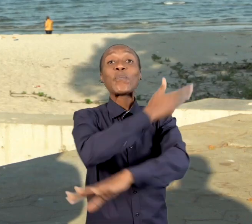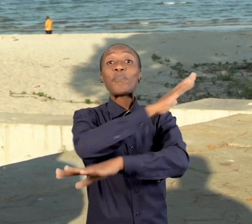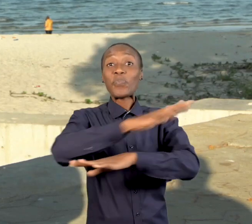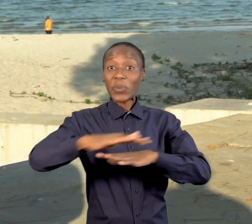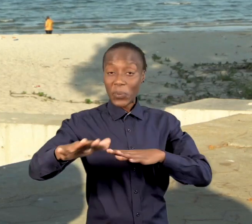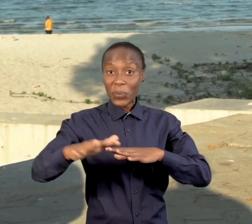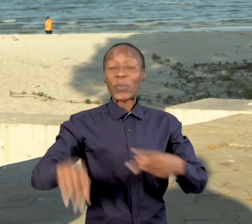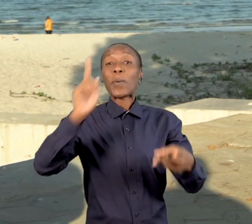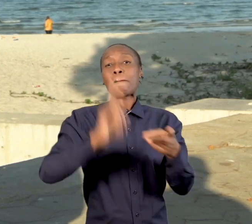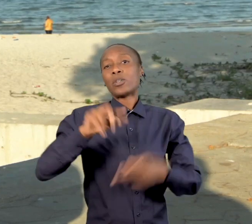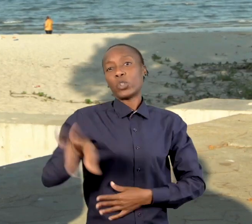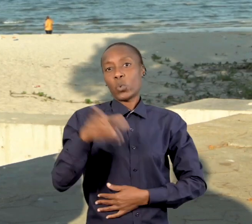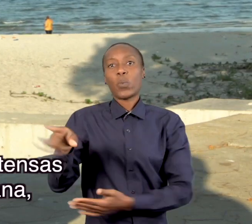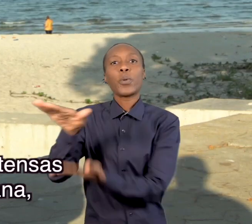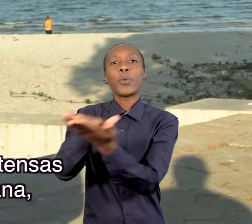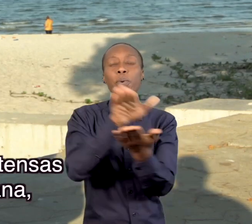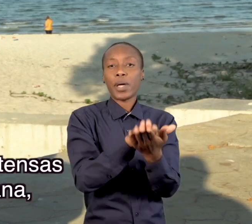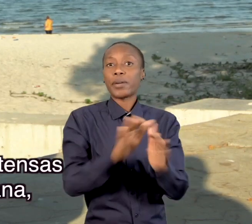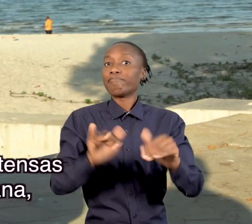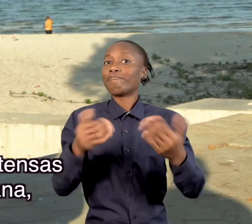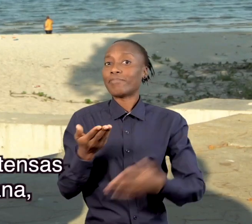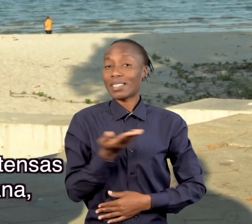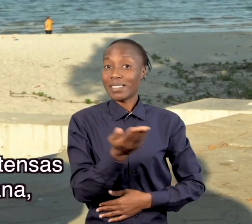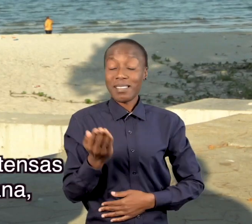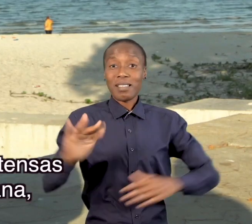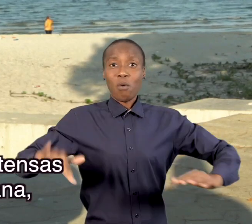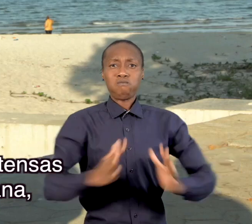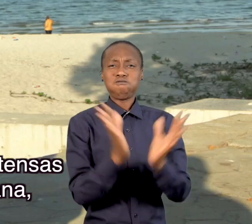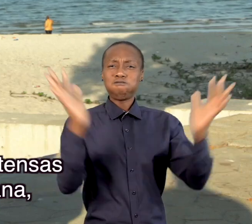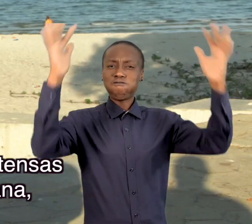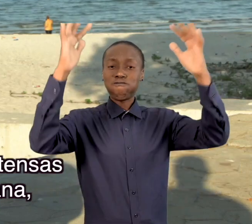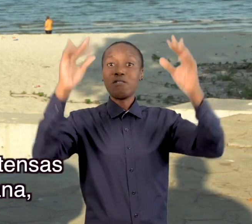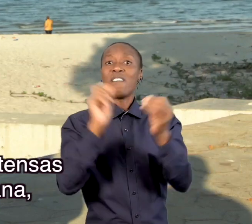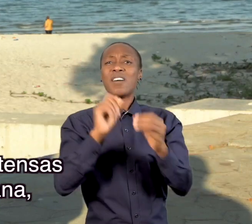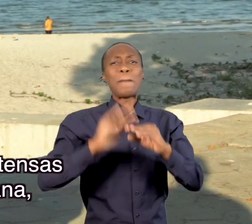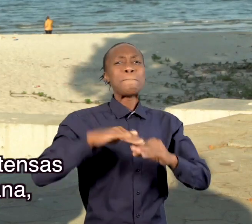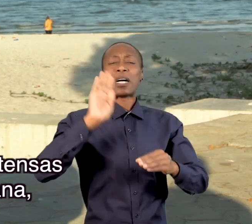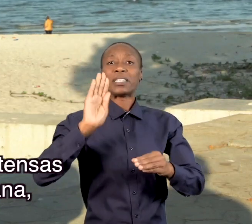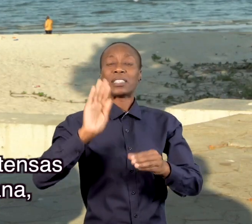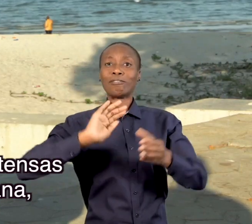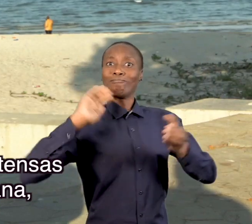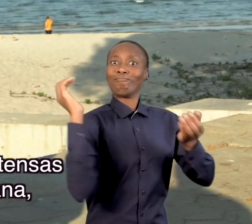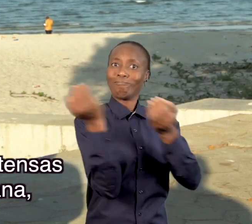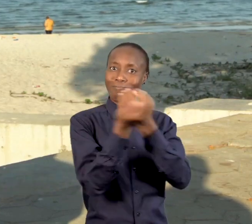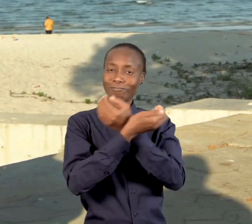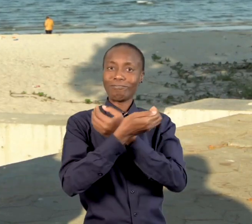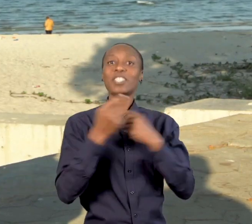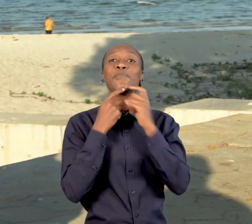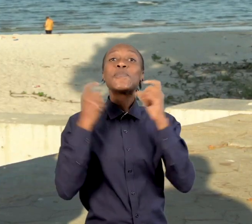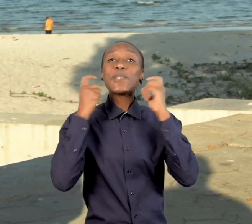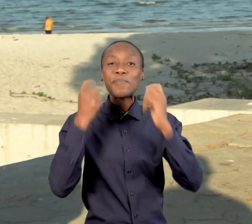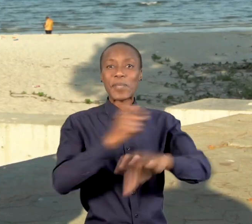entre a terra e o mar. Estas plantas, que cobrem extensas áreas da costa moçambicana,